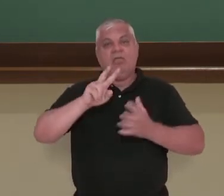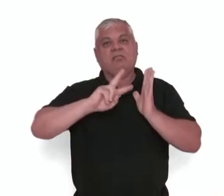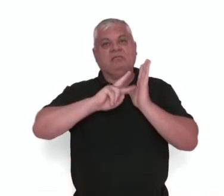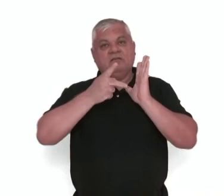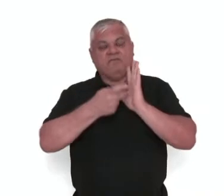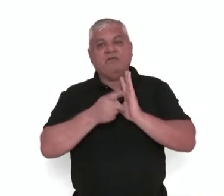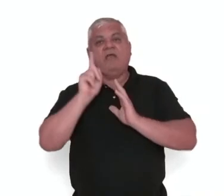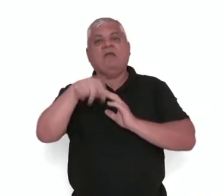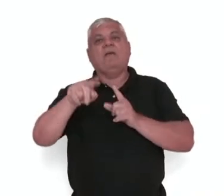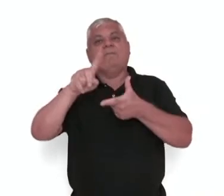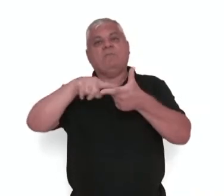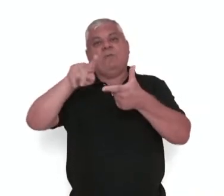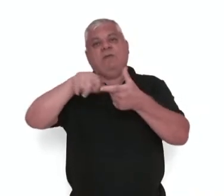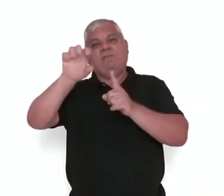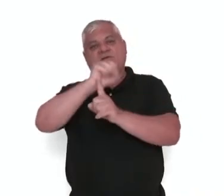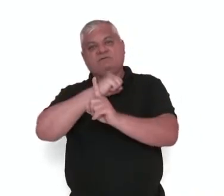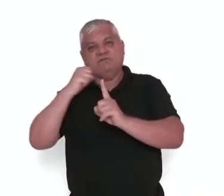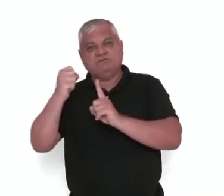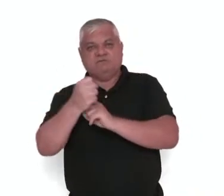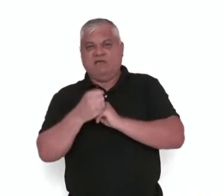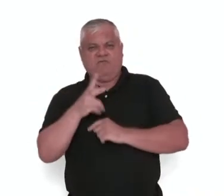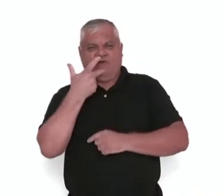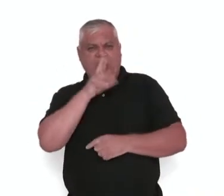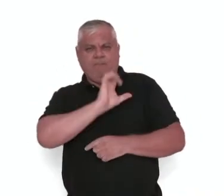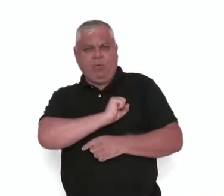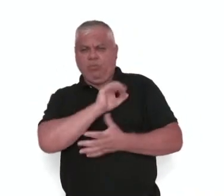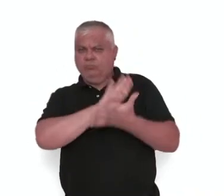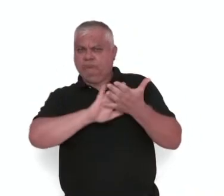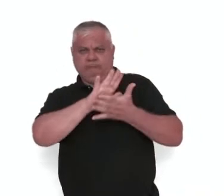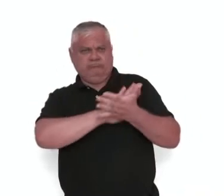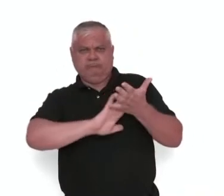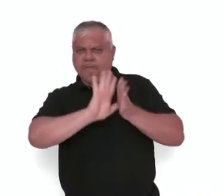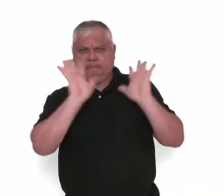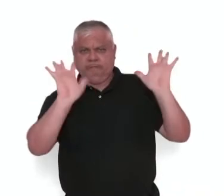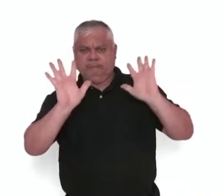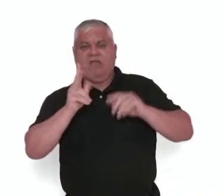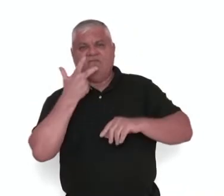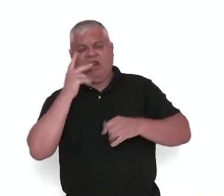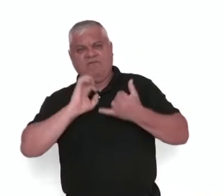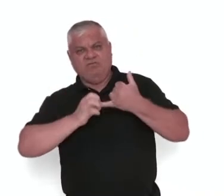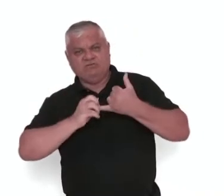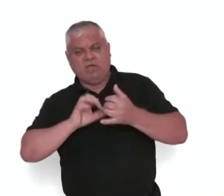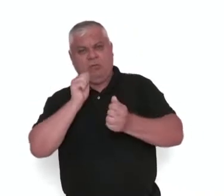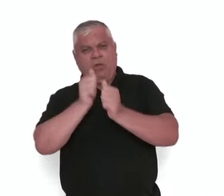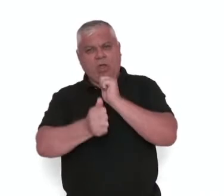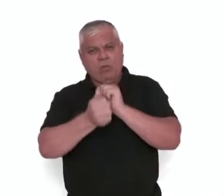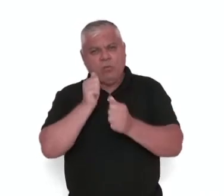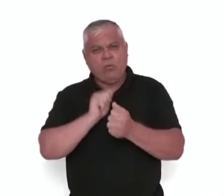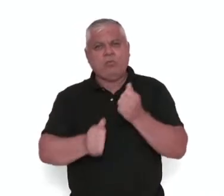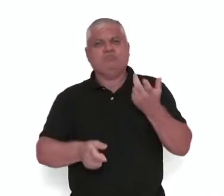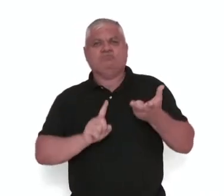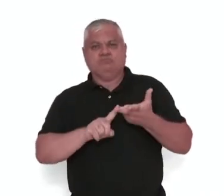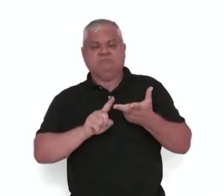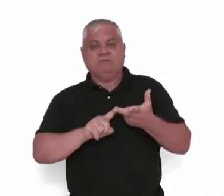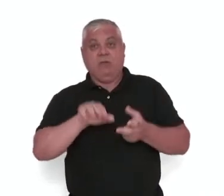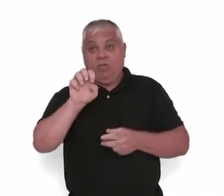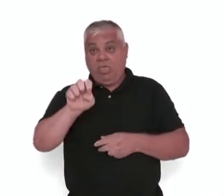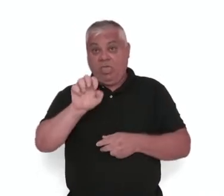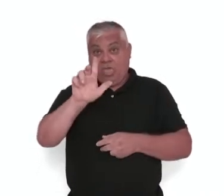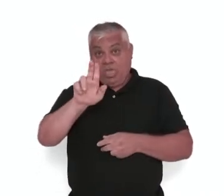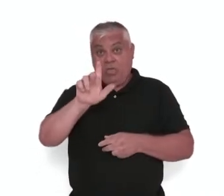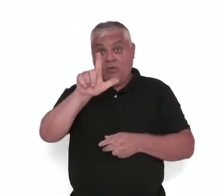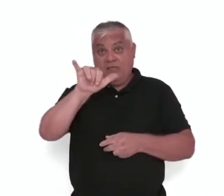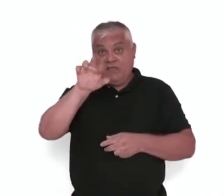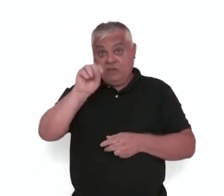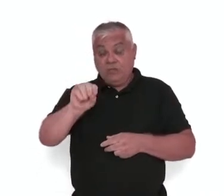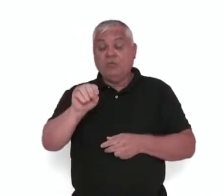questão social. Ele não fala de amor ou de sentimentos pessoais. O que mais ele faz? O eu lírico, ou seja, a